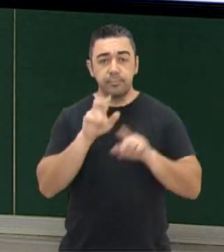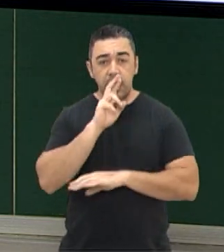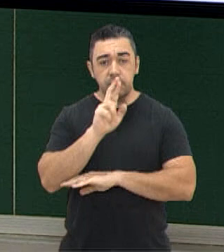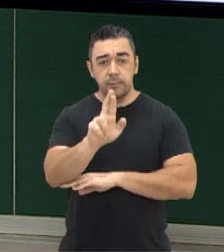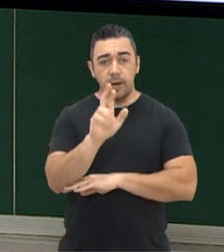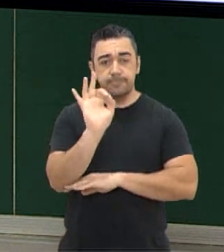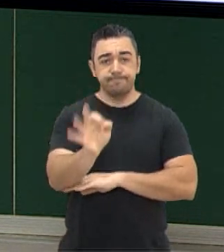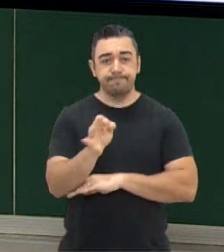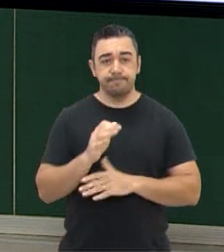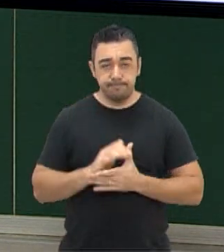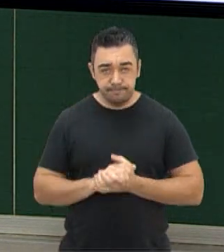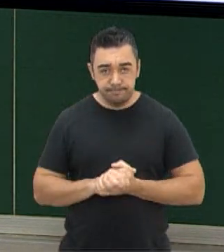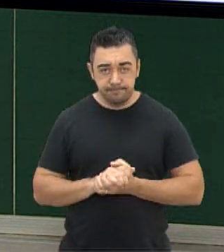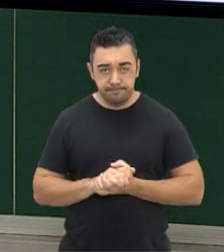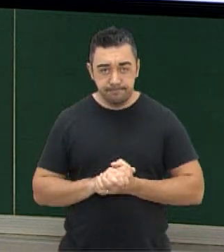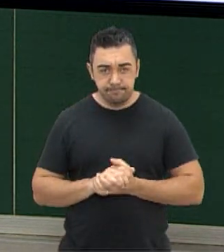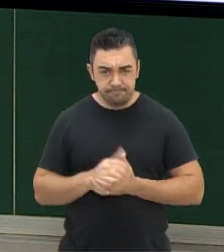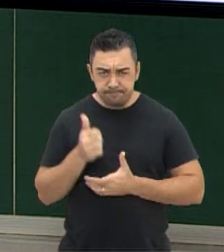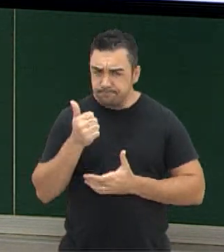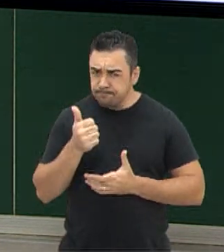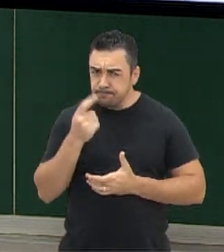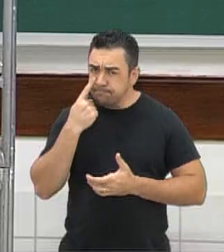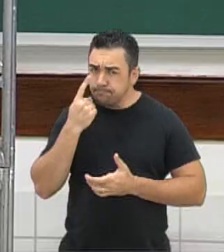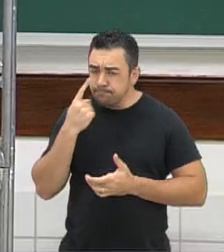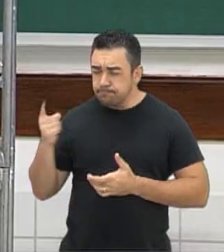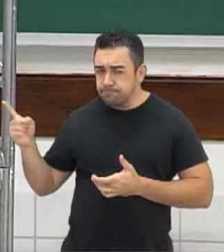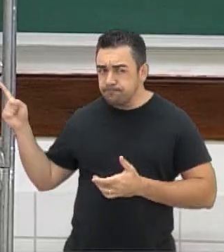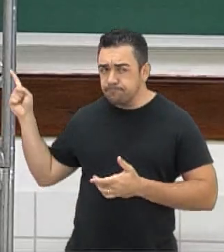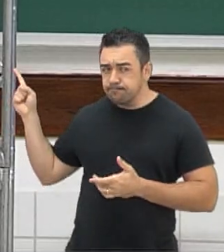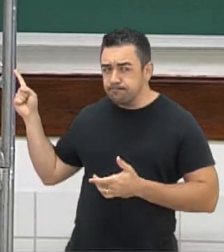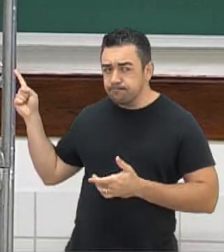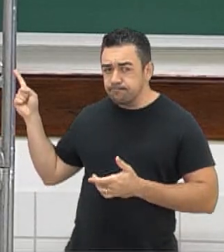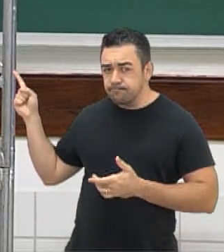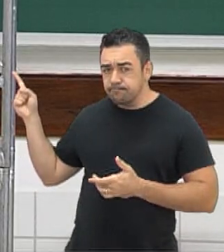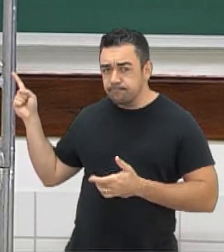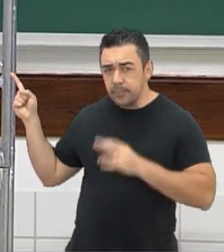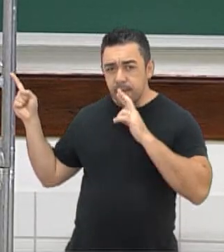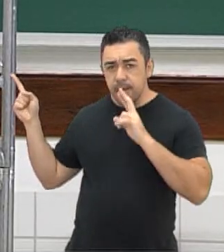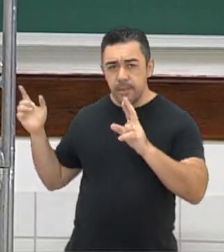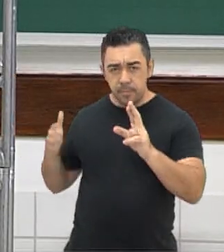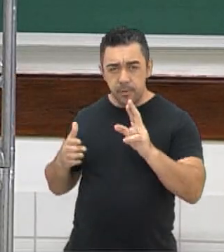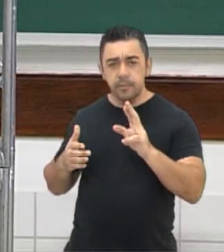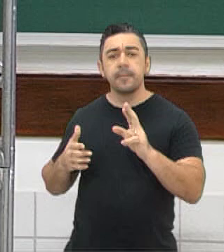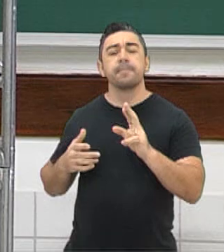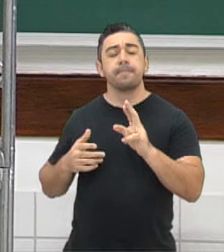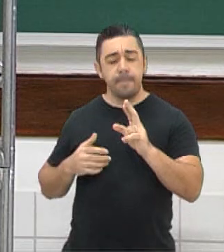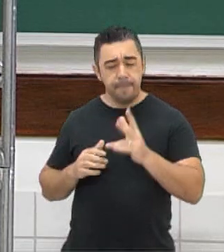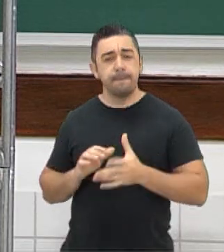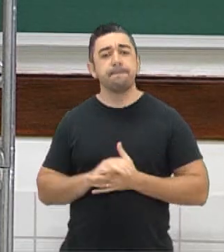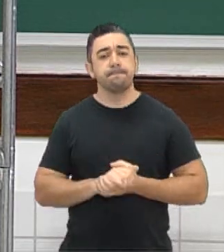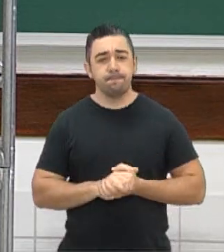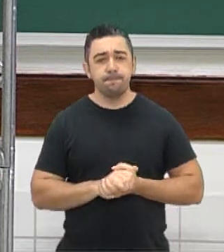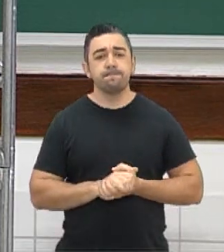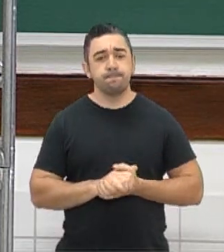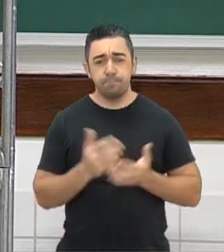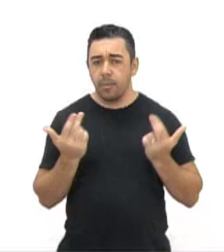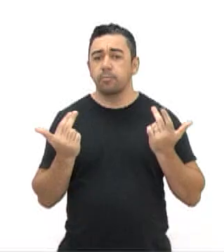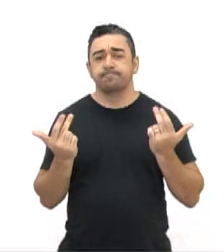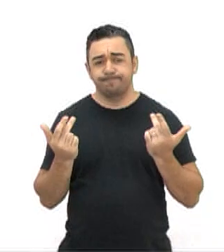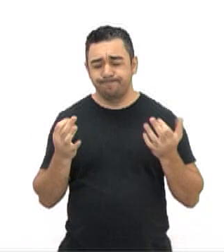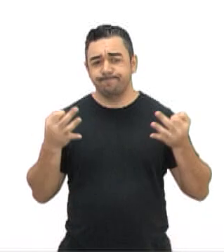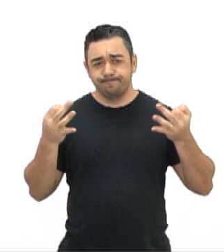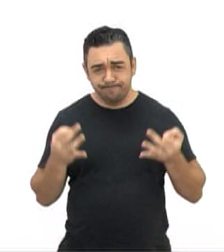minha resposta. Será que está certo? Vamos olhar lá? Resposta, menos x ao quadrado